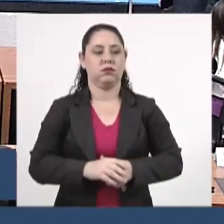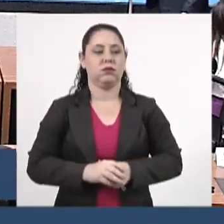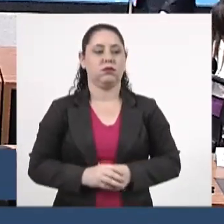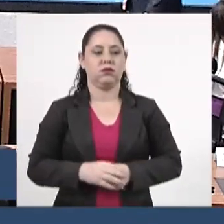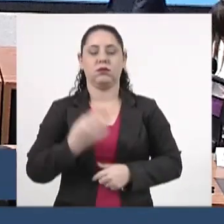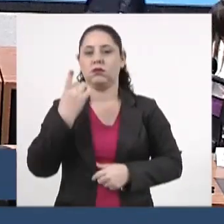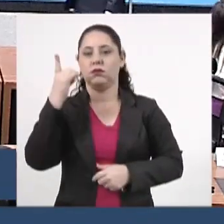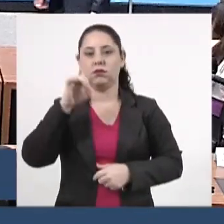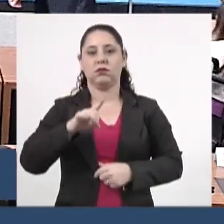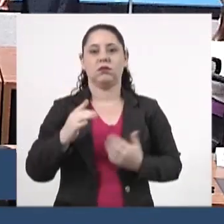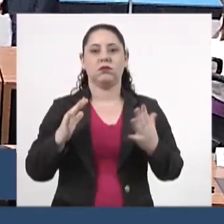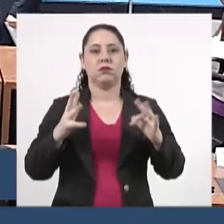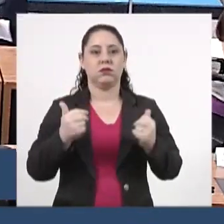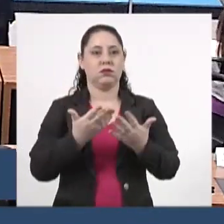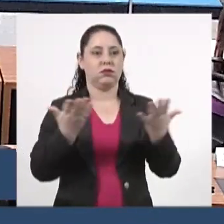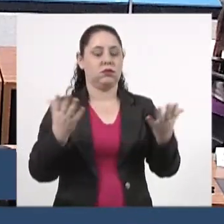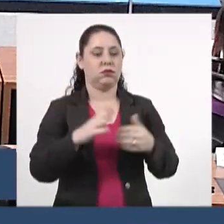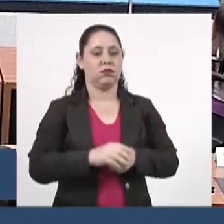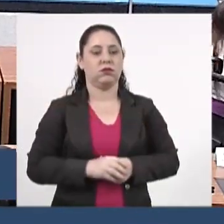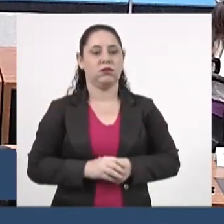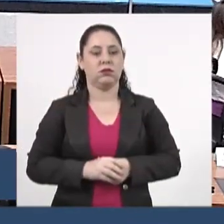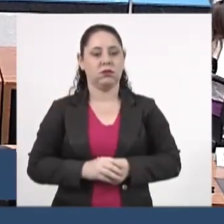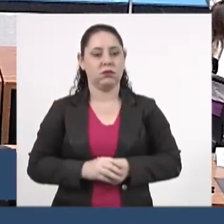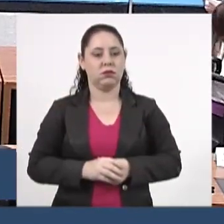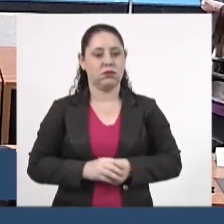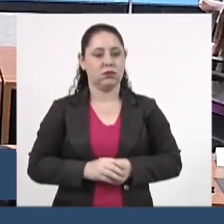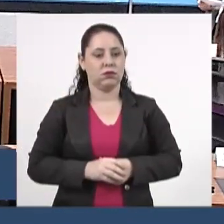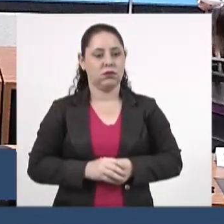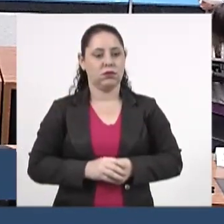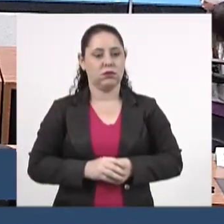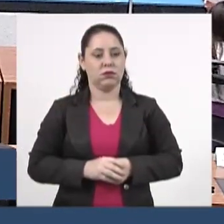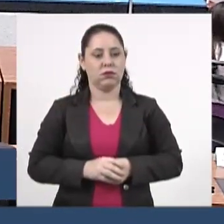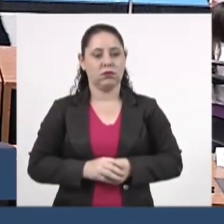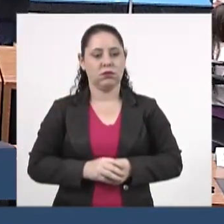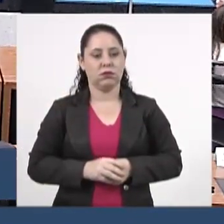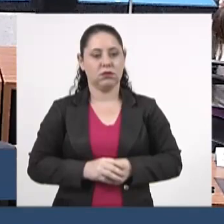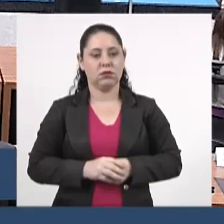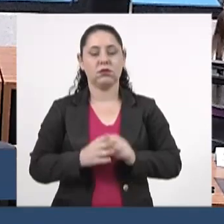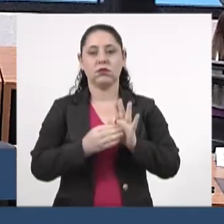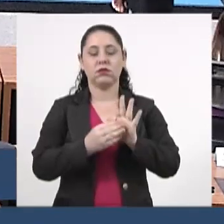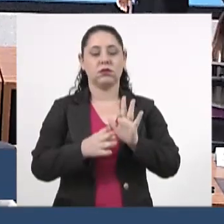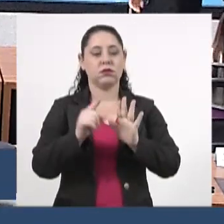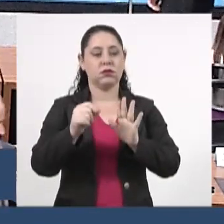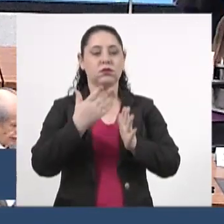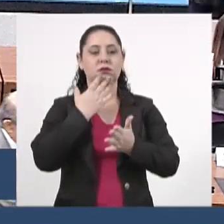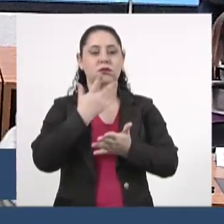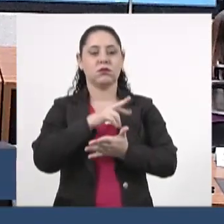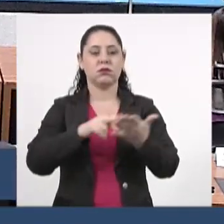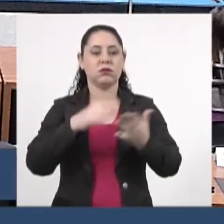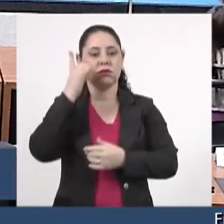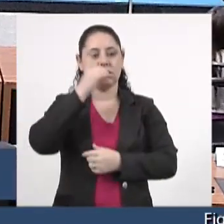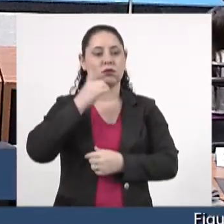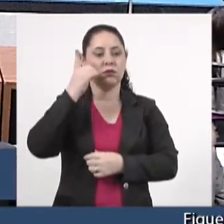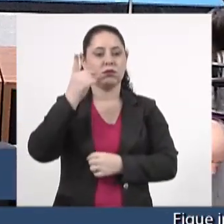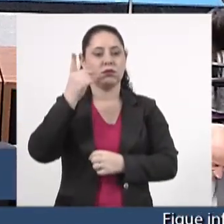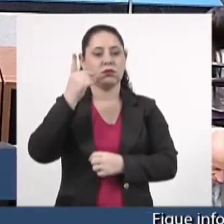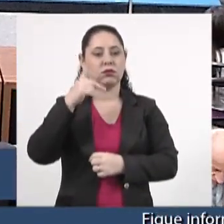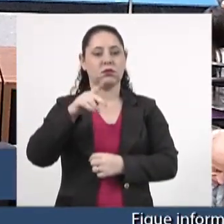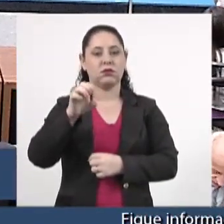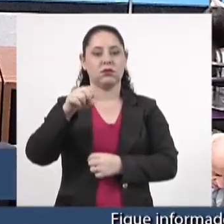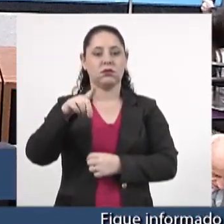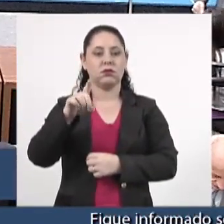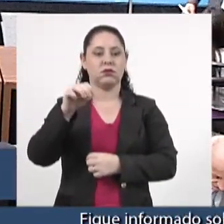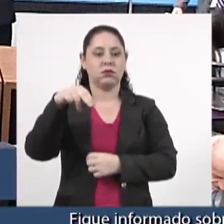Bom dia a todos. Só um minutinho. A indicação, o requerimento feito pelo deputado Pedro